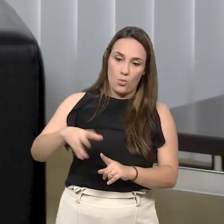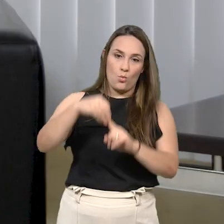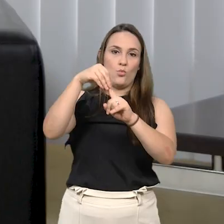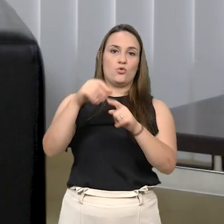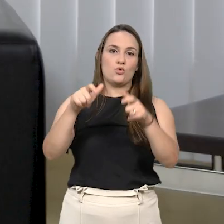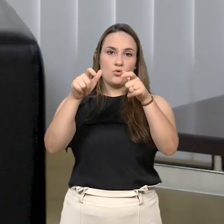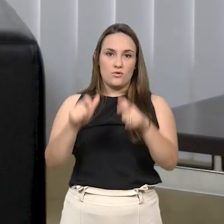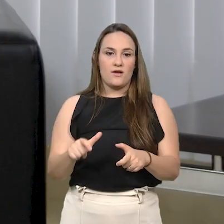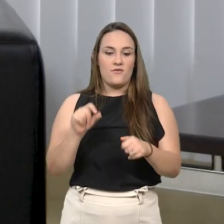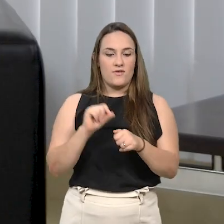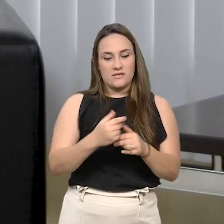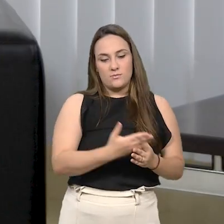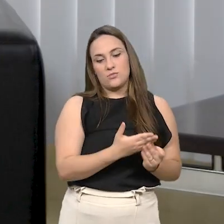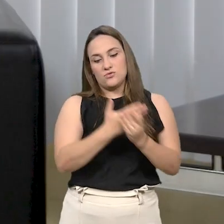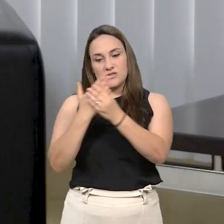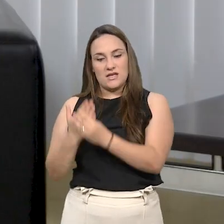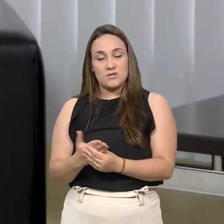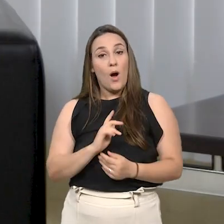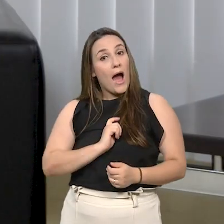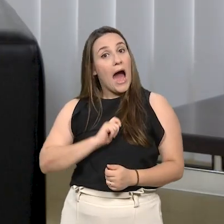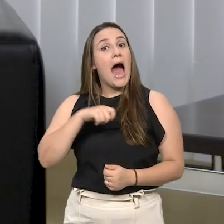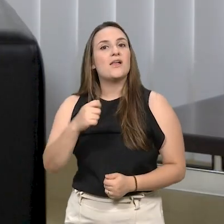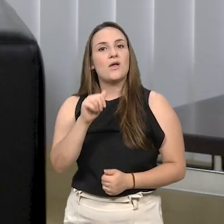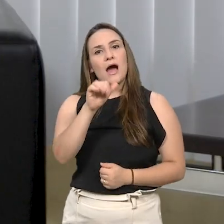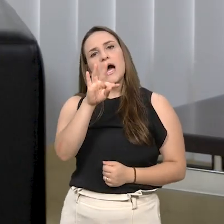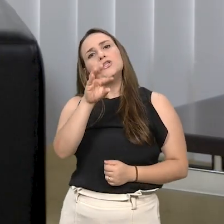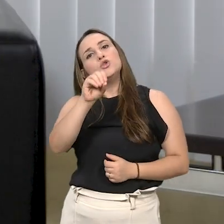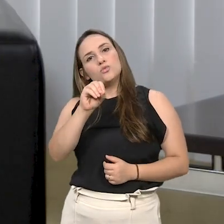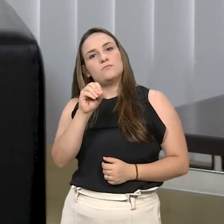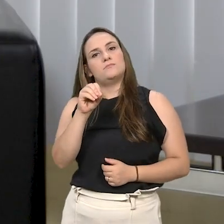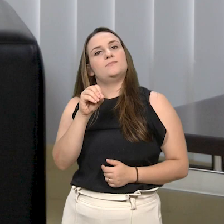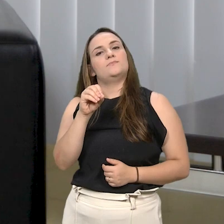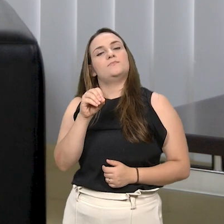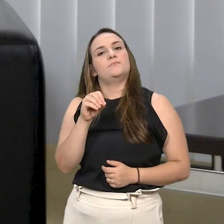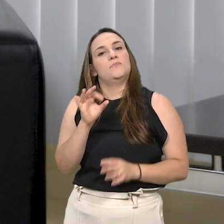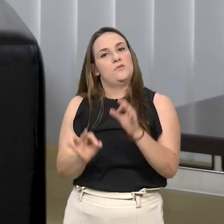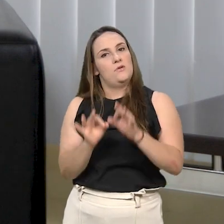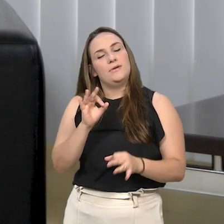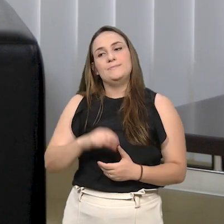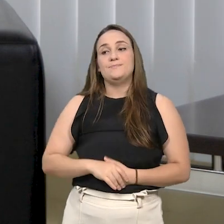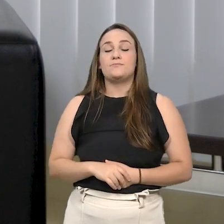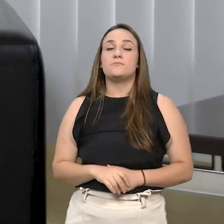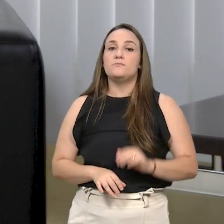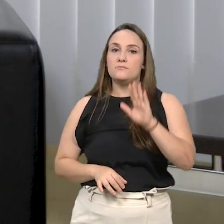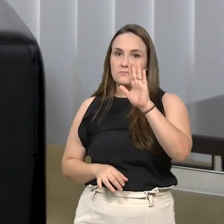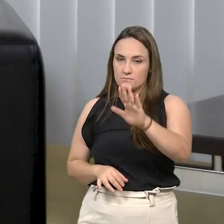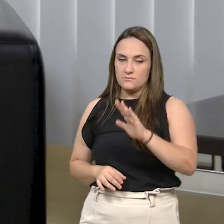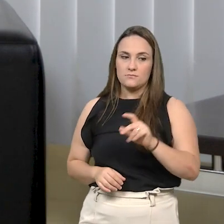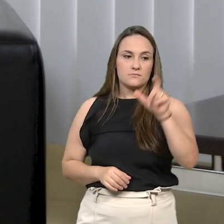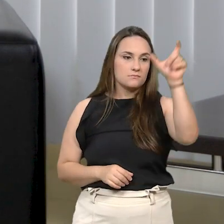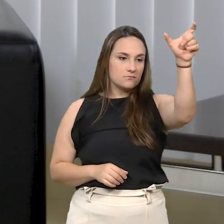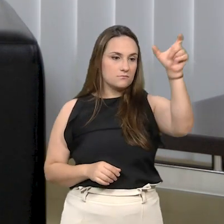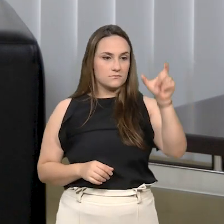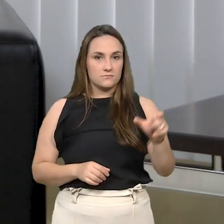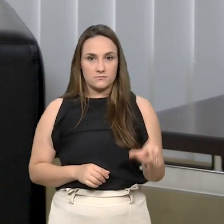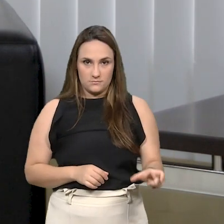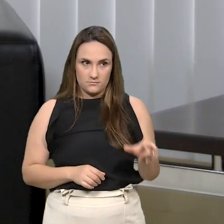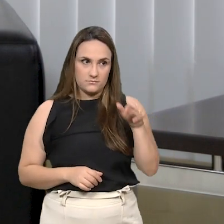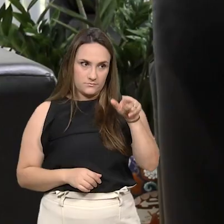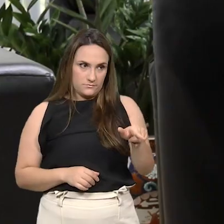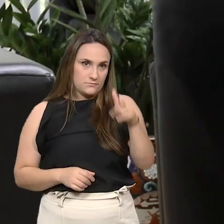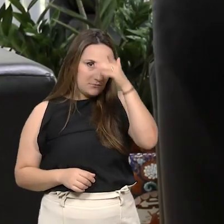A grande questão, assim, outros benefícios que nós podemos colocar é o seguinte: não está o